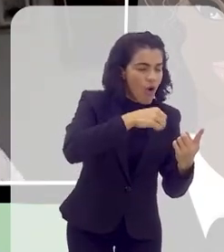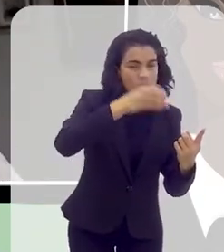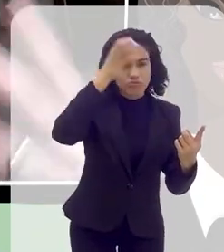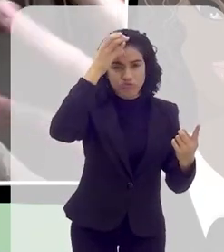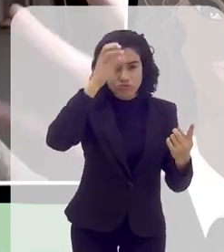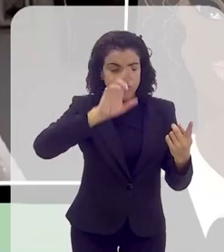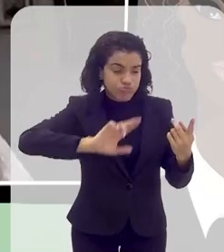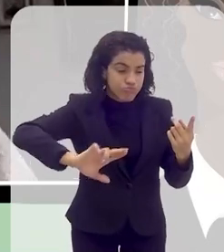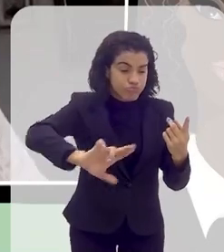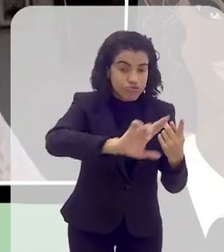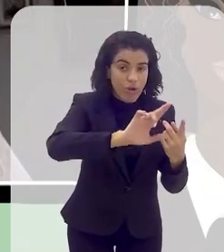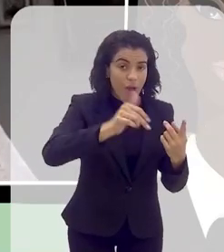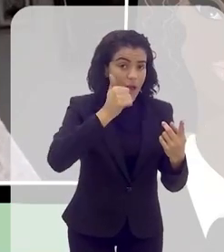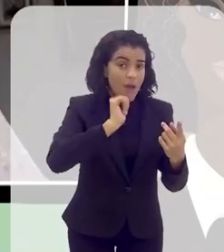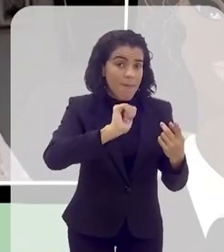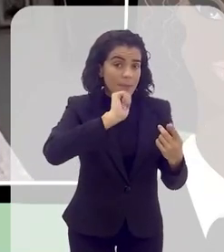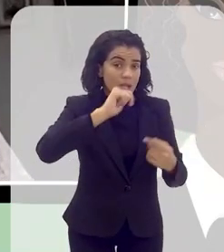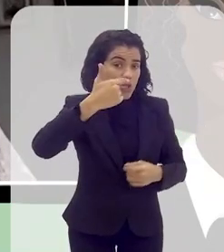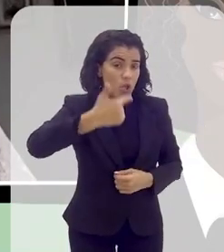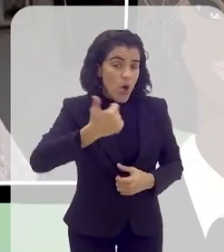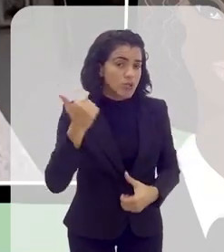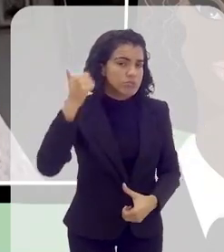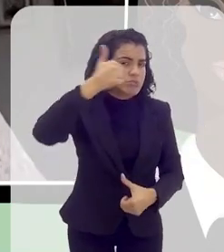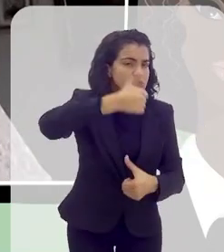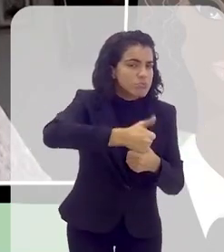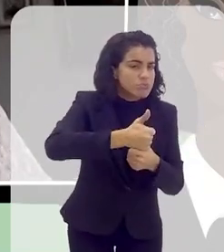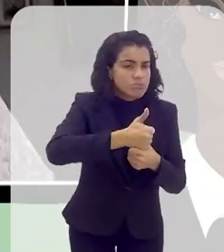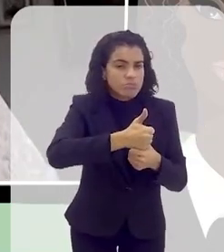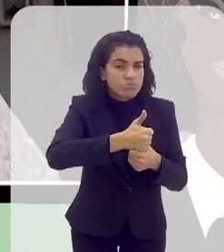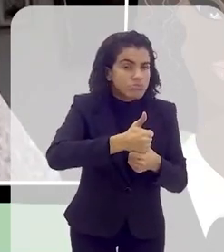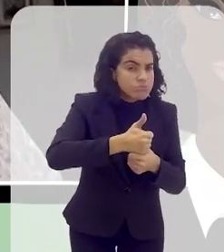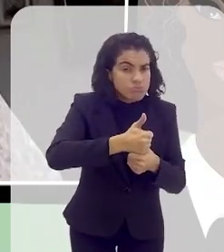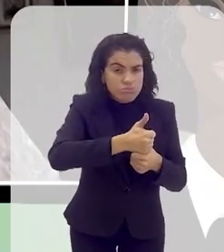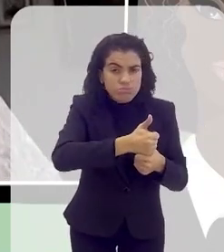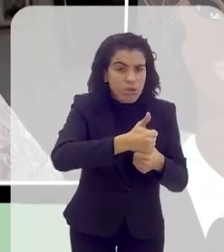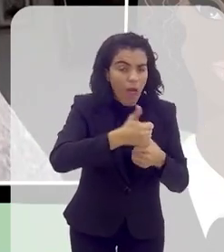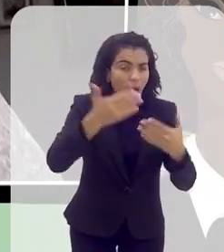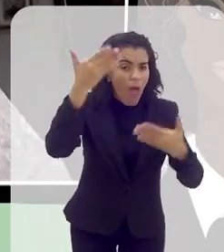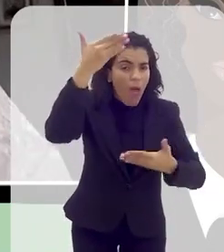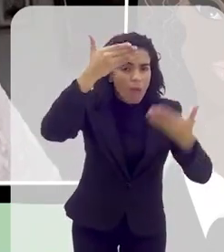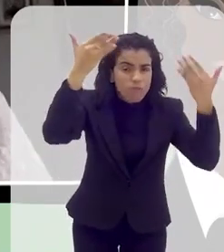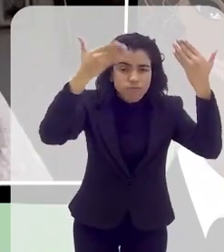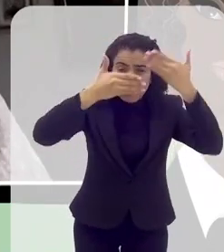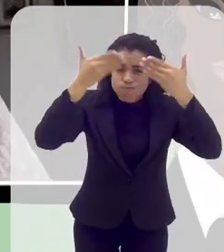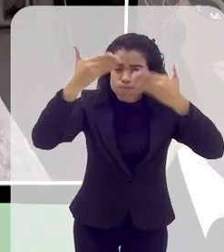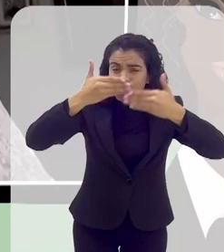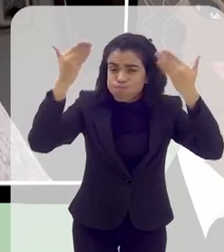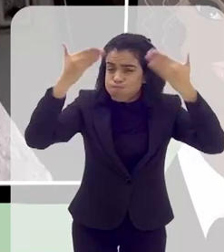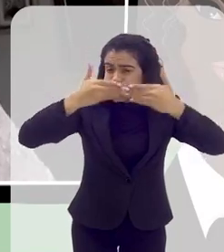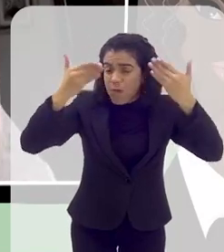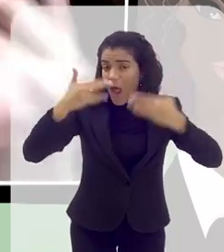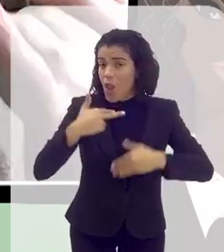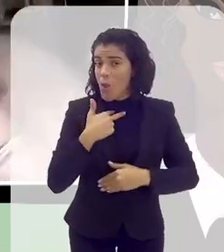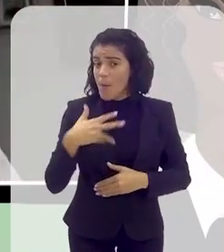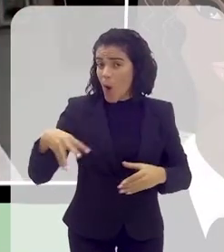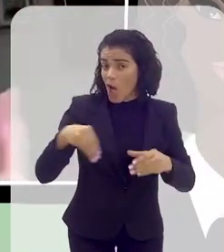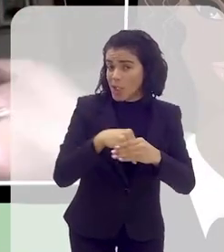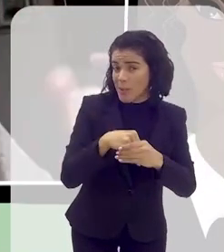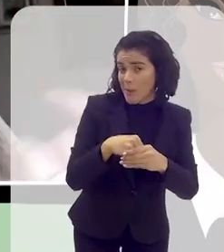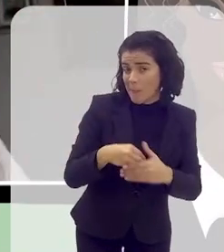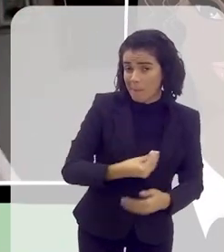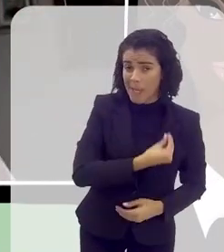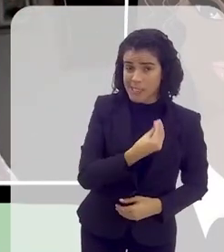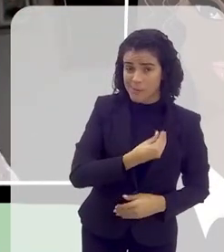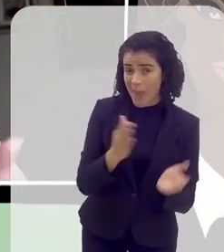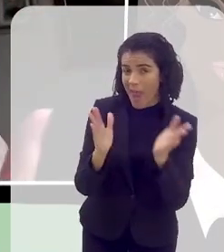os tios, a madrasta fica muito num lugar de invisibilização. Ela não pode participar